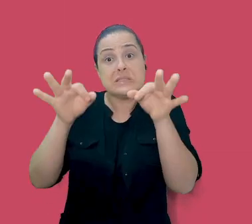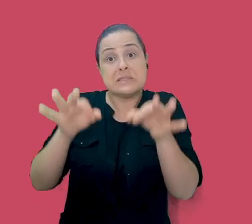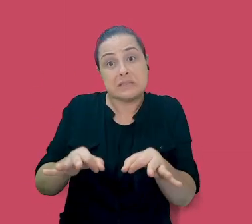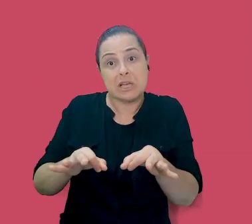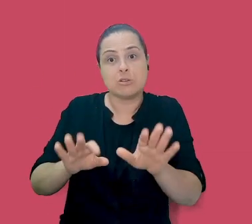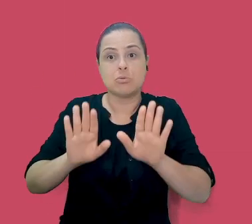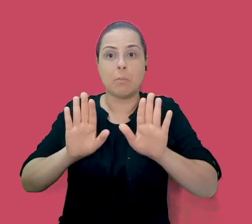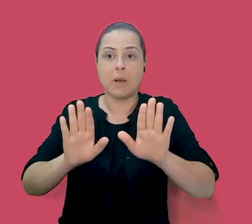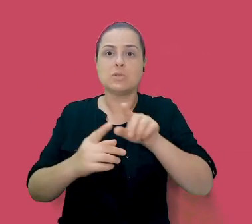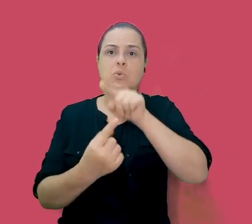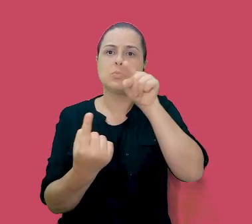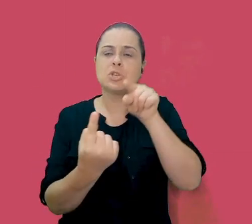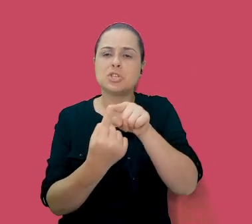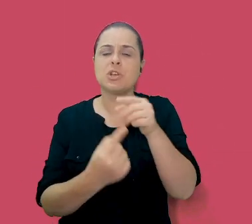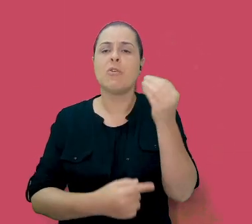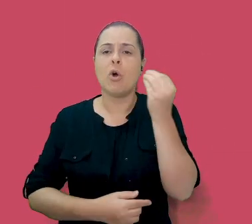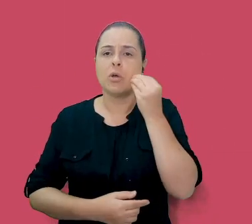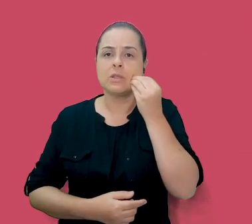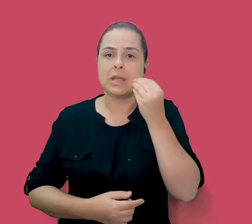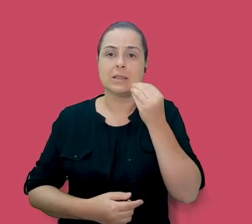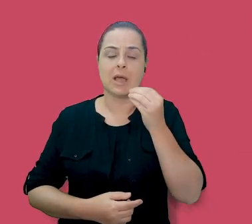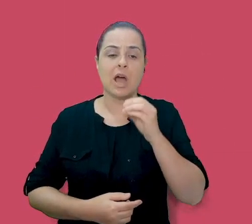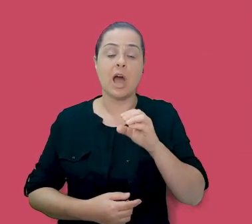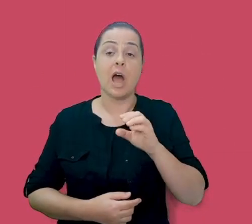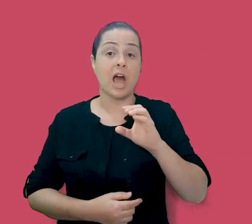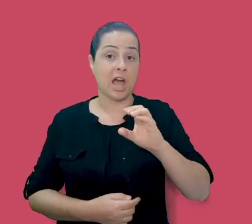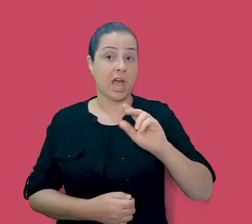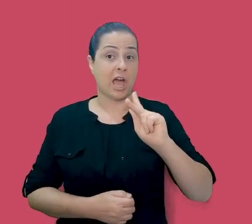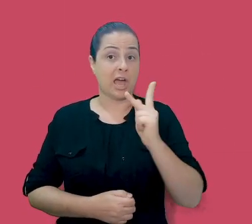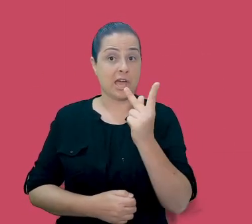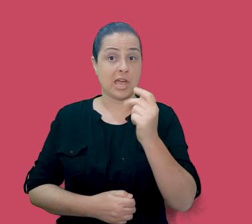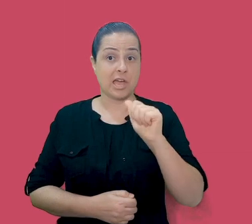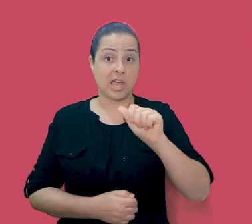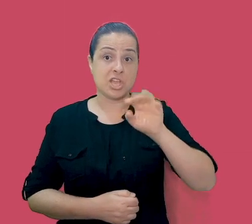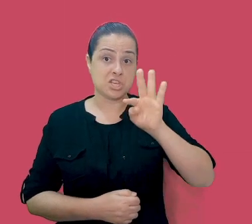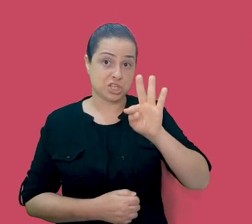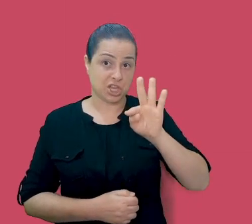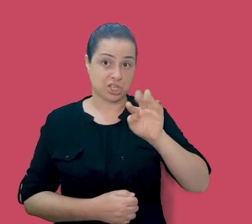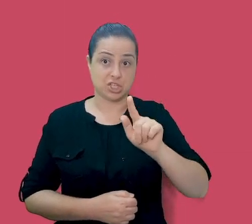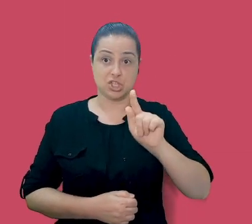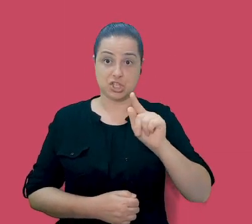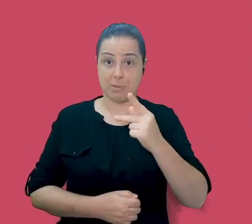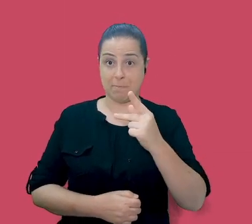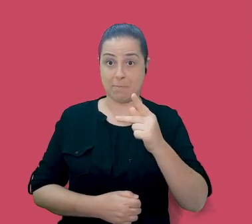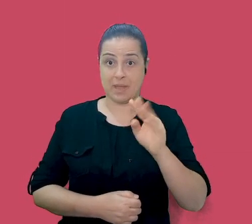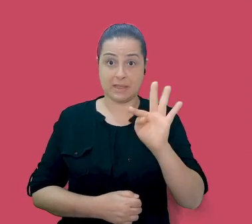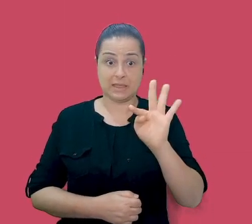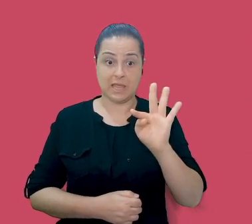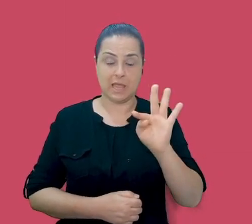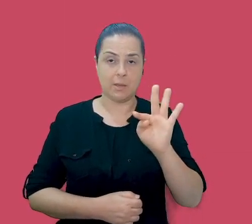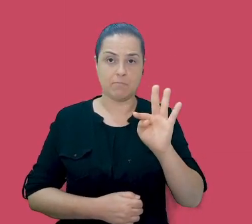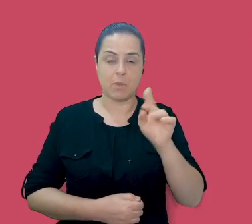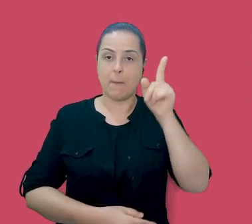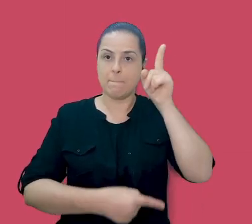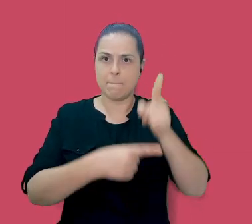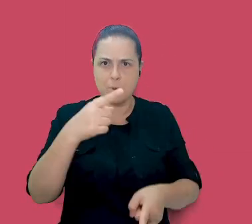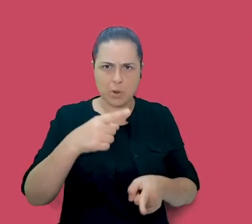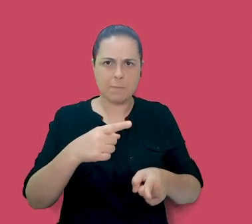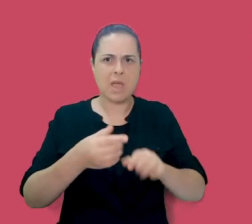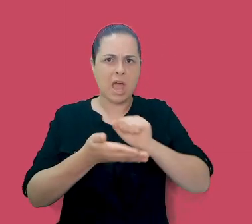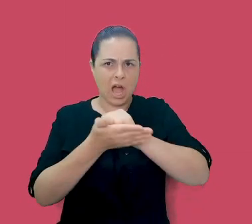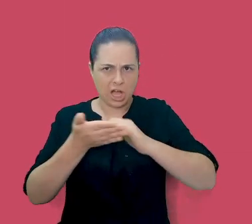se impedir que se use tanto o ChatGPT em certas atividades. Eu acho isso legal, acho interessante, porque